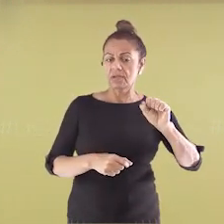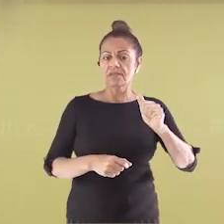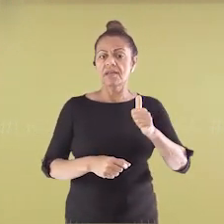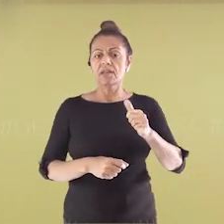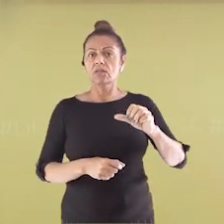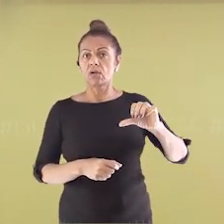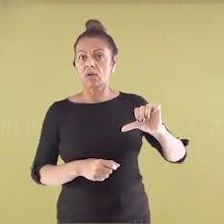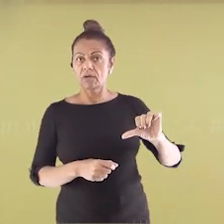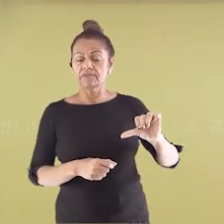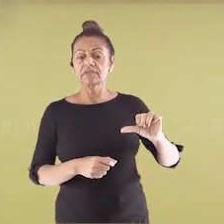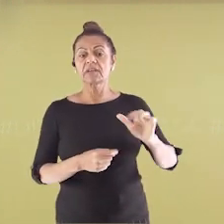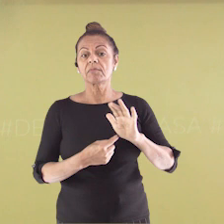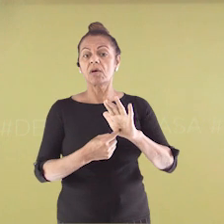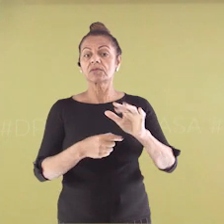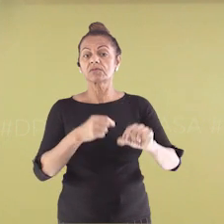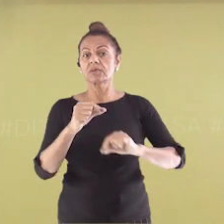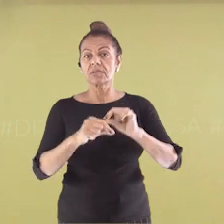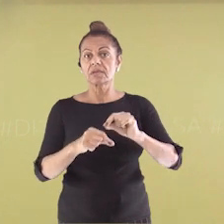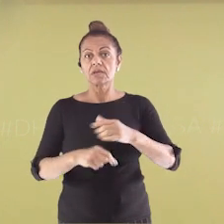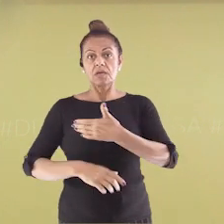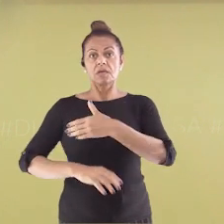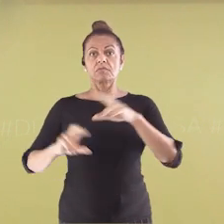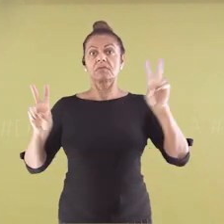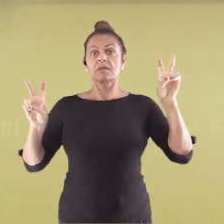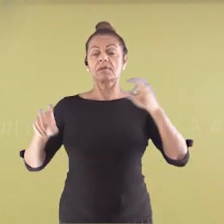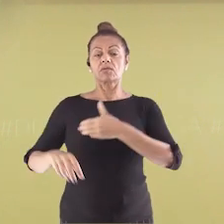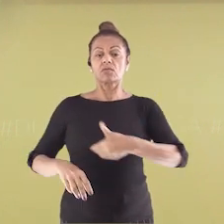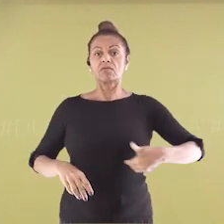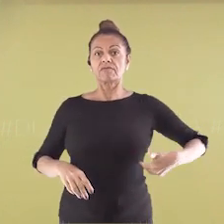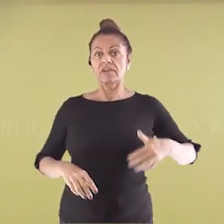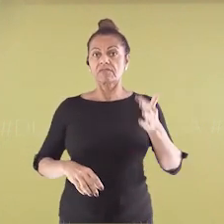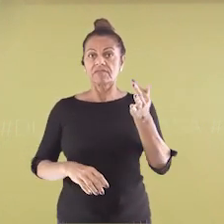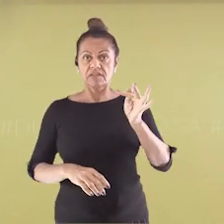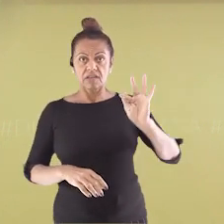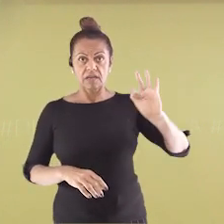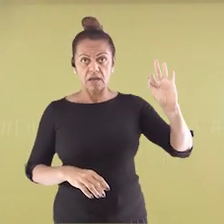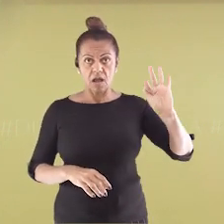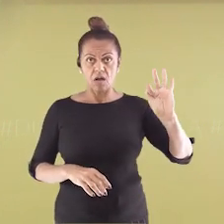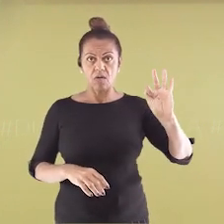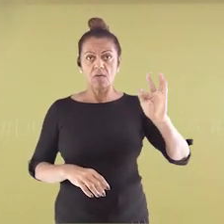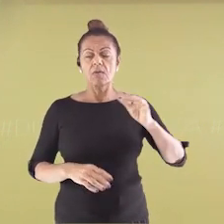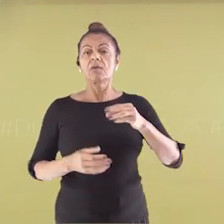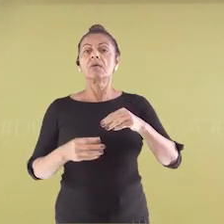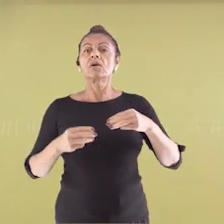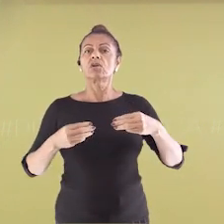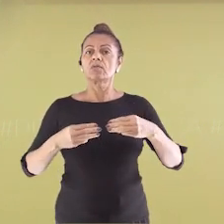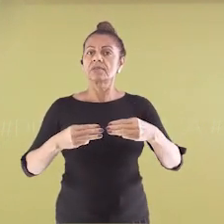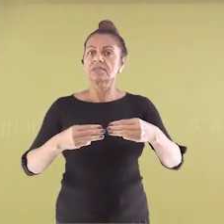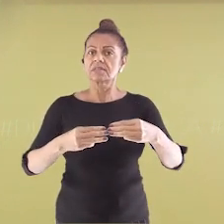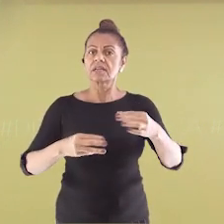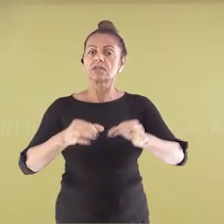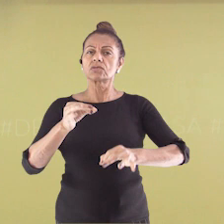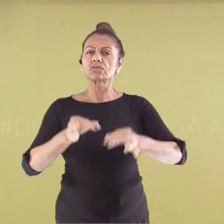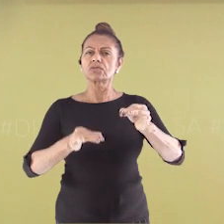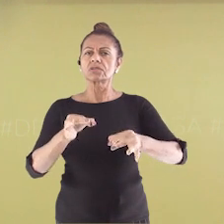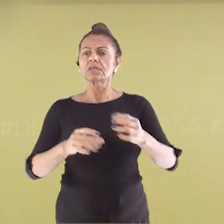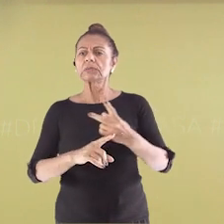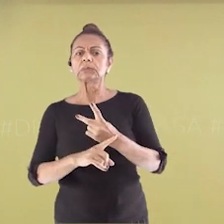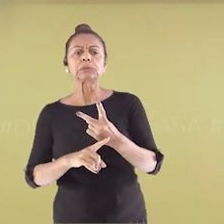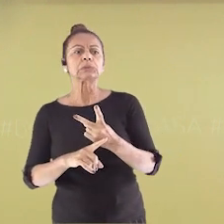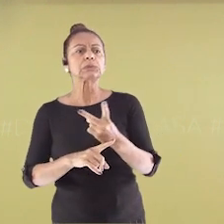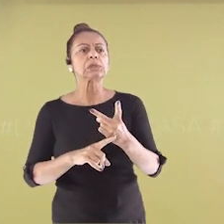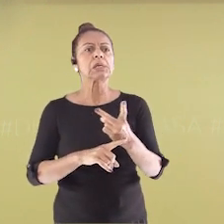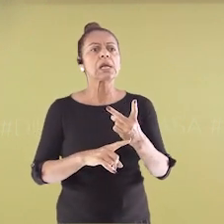se tratar. O governo federal e o Ministério da Justiça, na época da edição, estavam